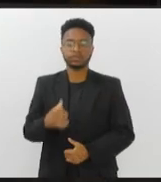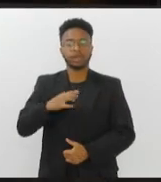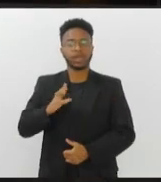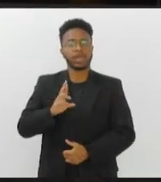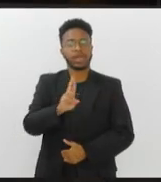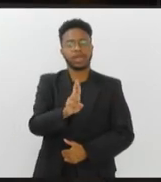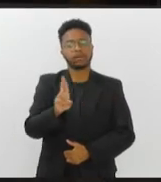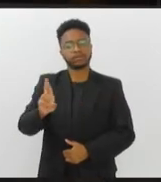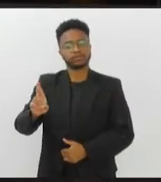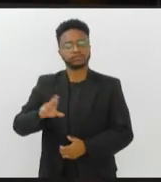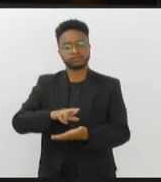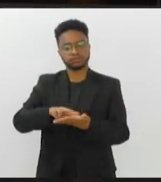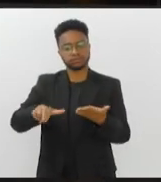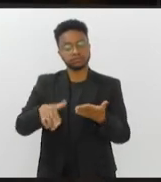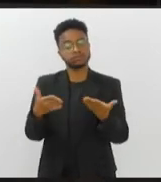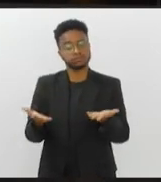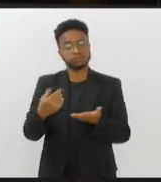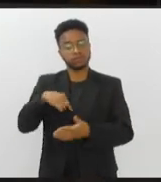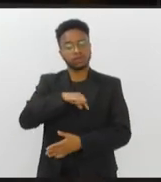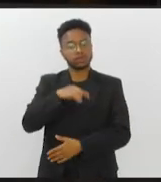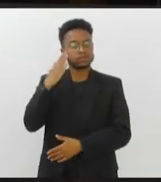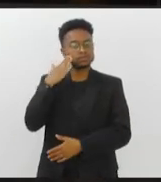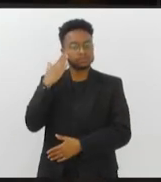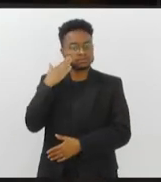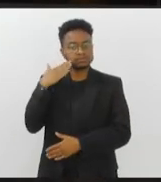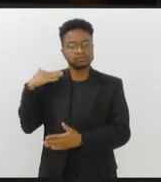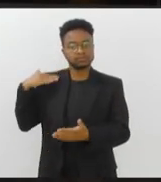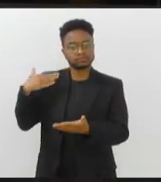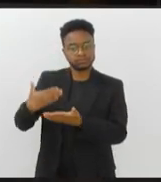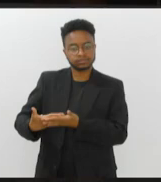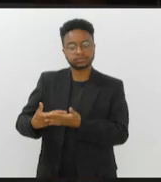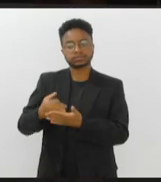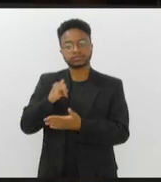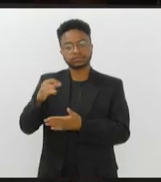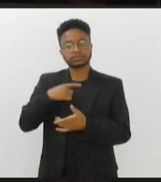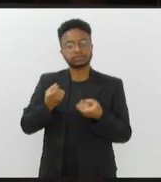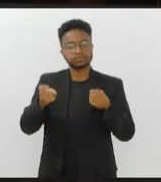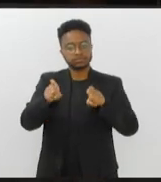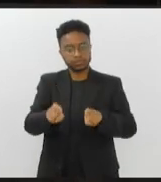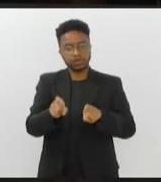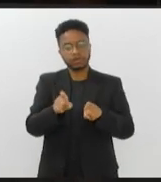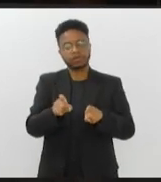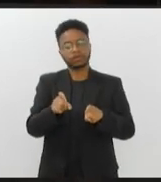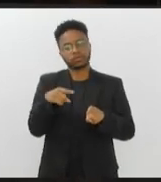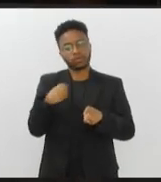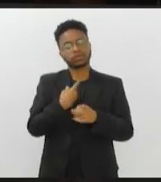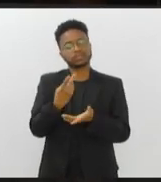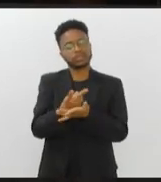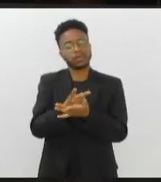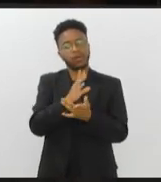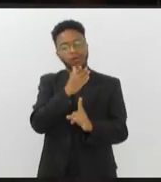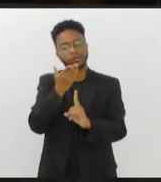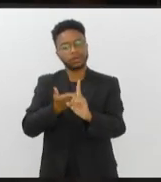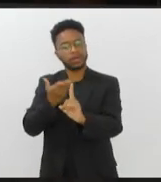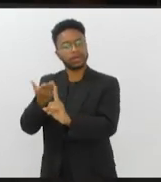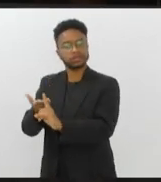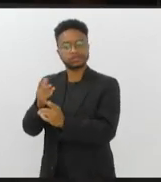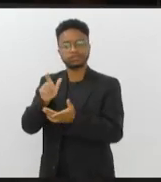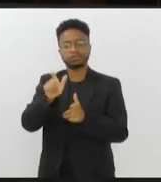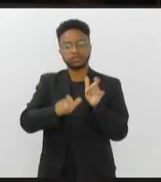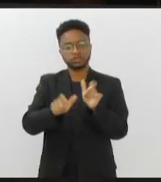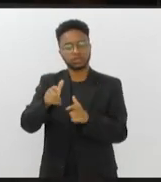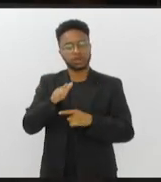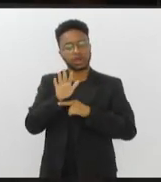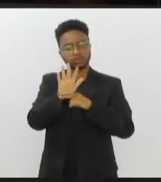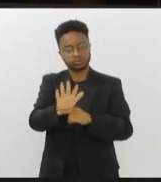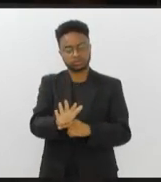representatividades. E a gente sabe que, ao longo do mandato, enquanto Deus nos der mandato, a gente vai homenagear todos aqueles que vêm